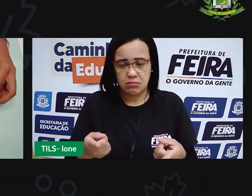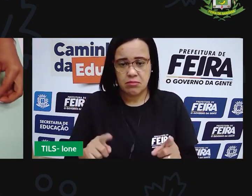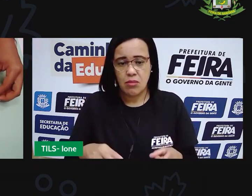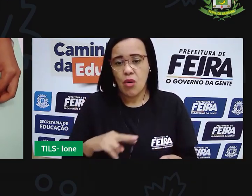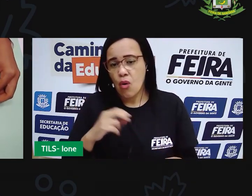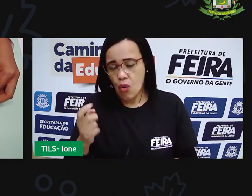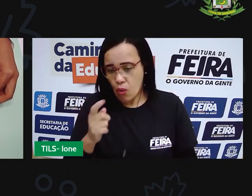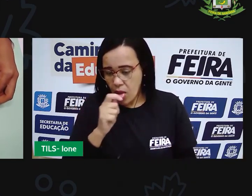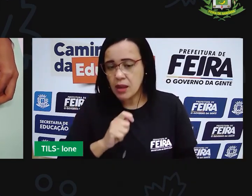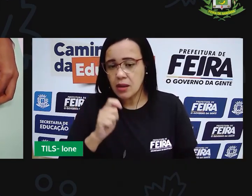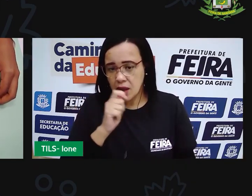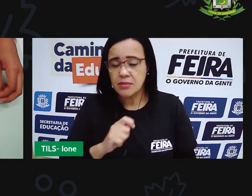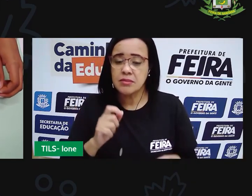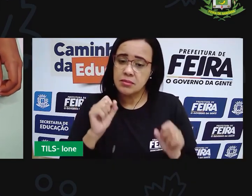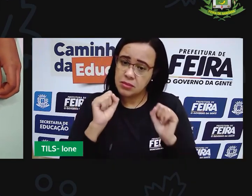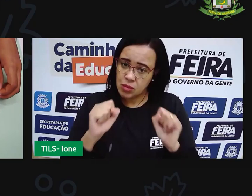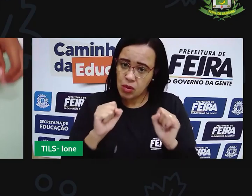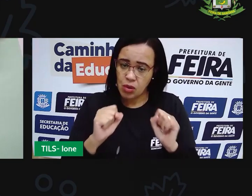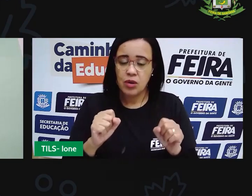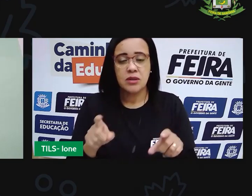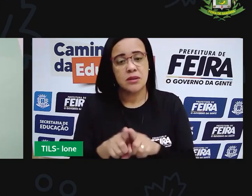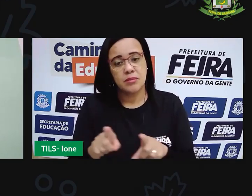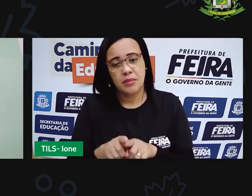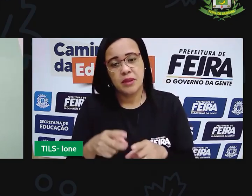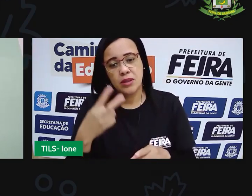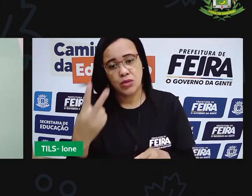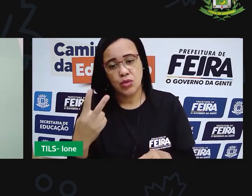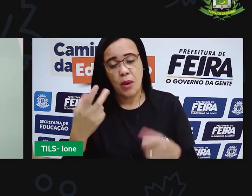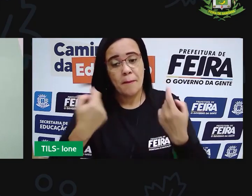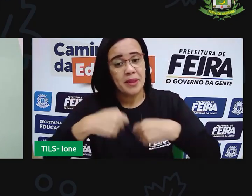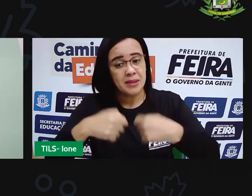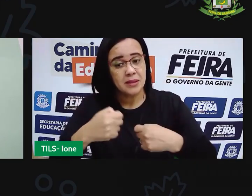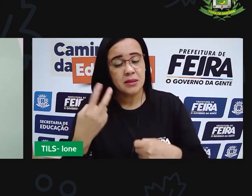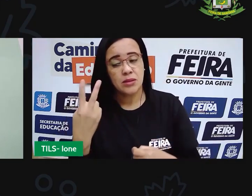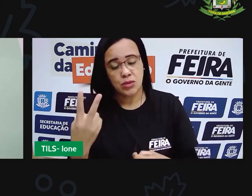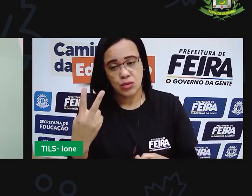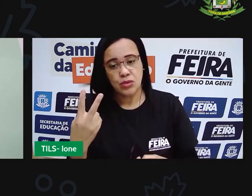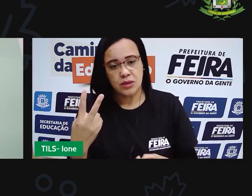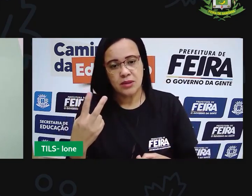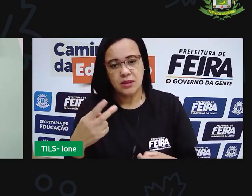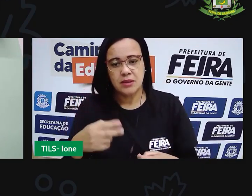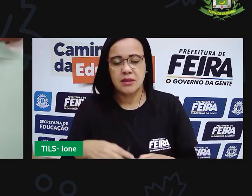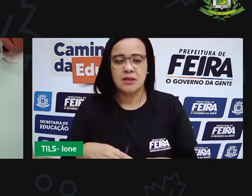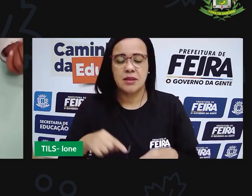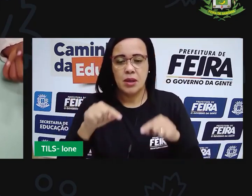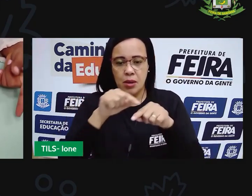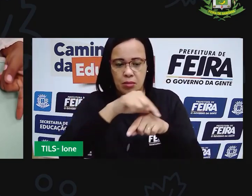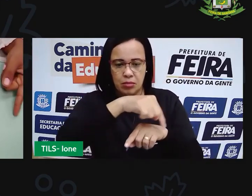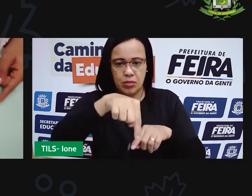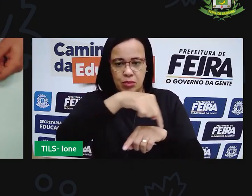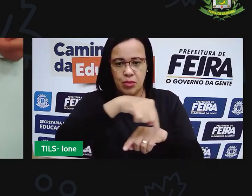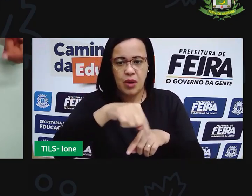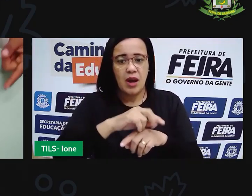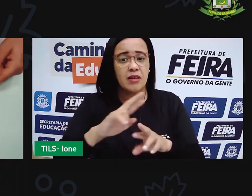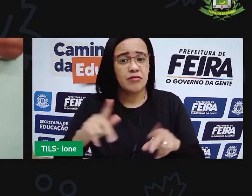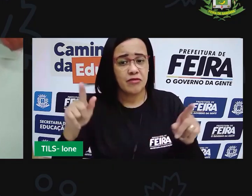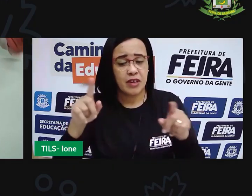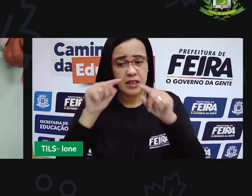posicionar um outro aqui. Se você estivesse usando um palito de